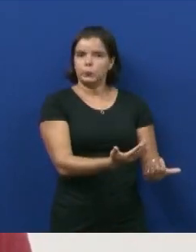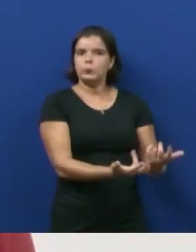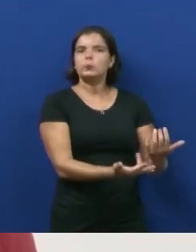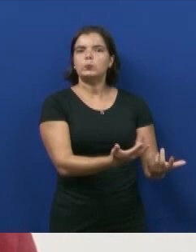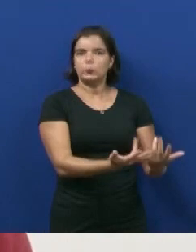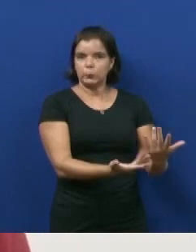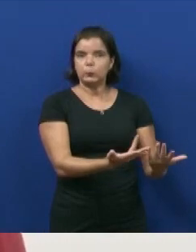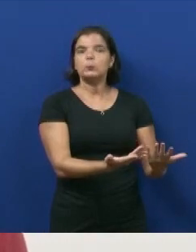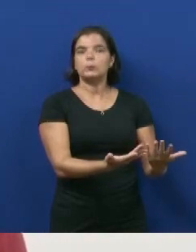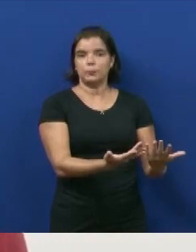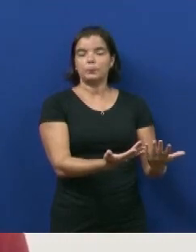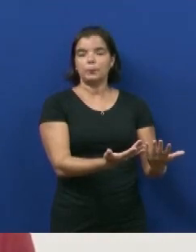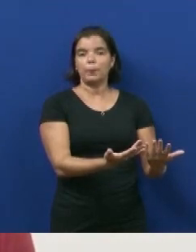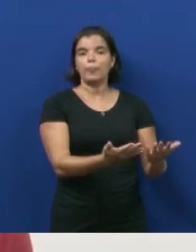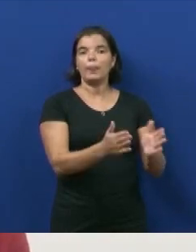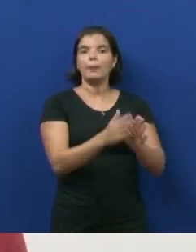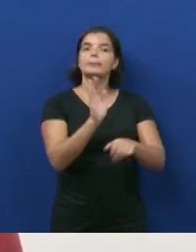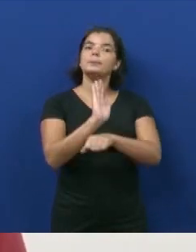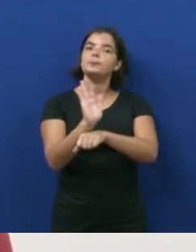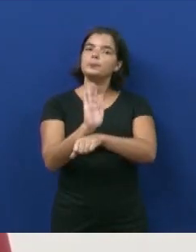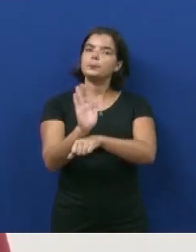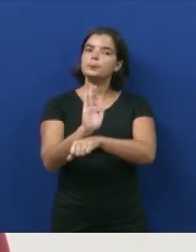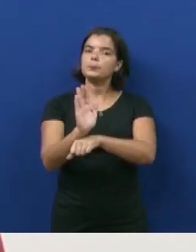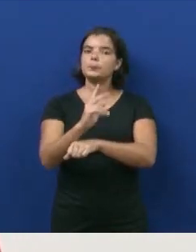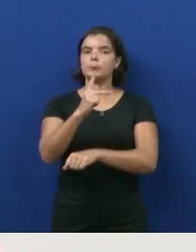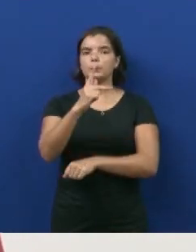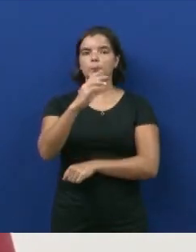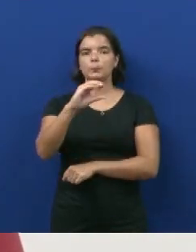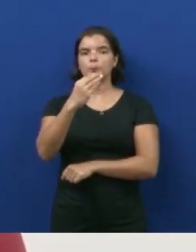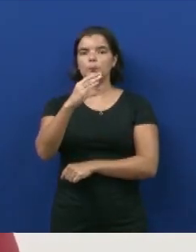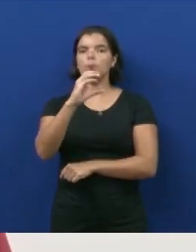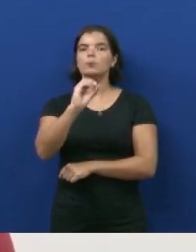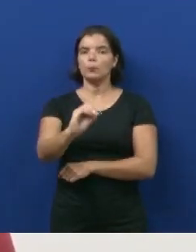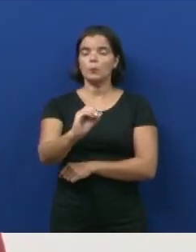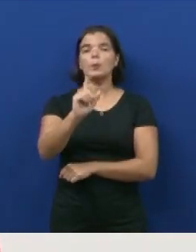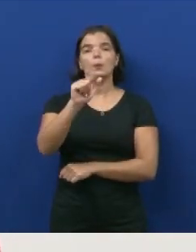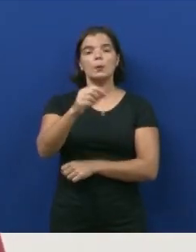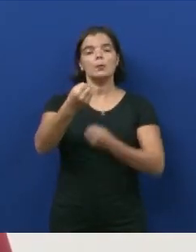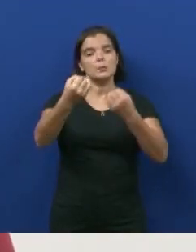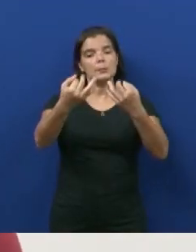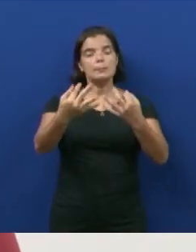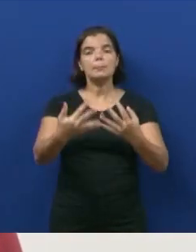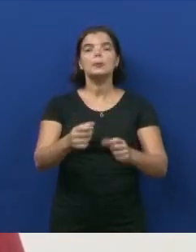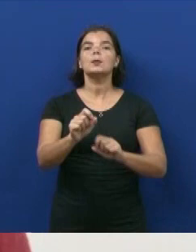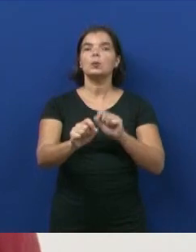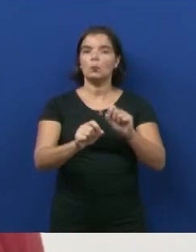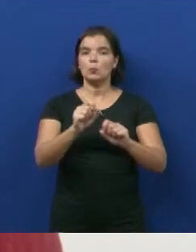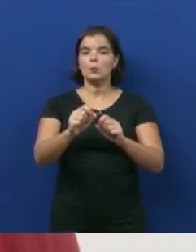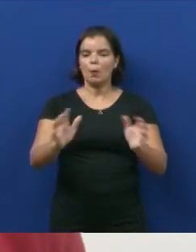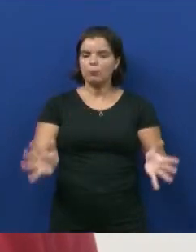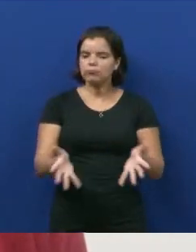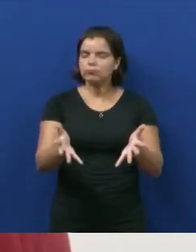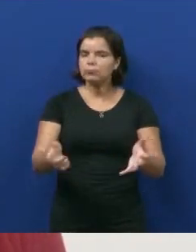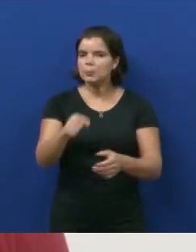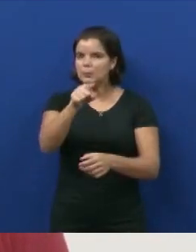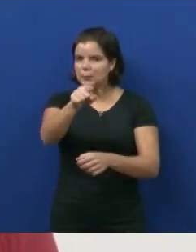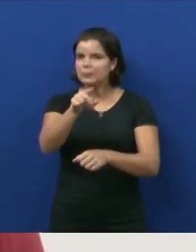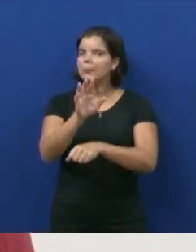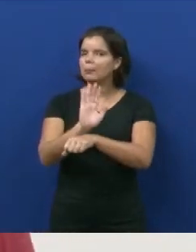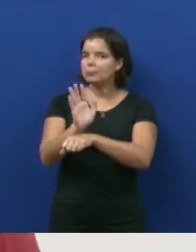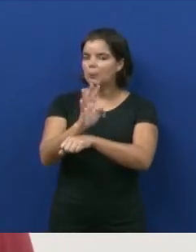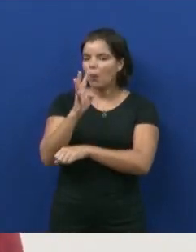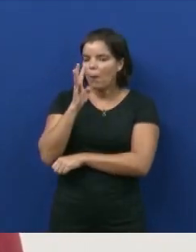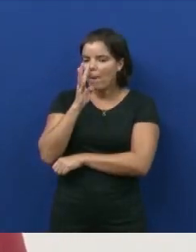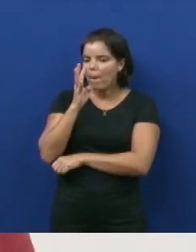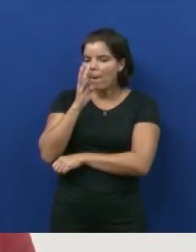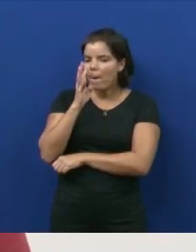relatado agora há pouco em um filme chamado O Poço, né, que é justamente esse filme que eu extingo vocês para assistirem.